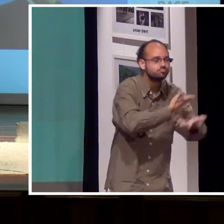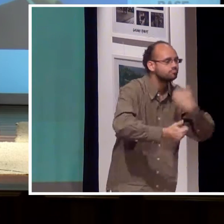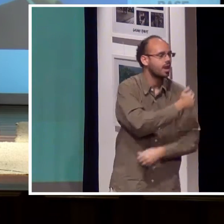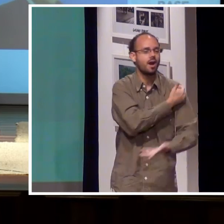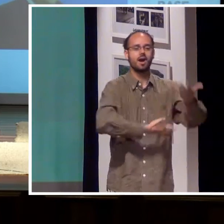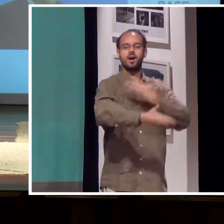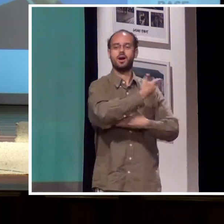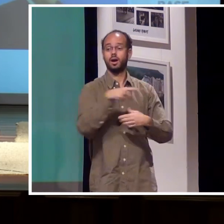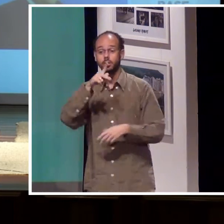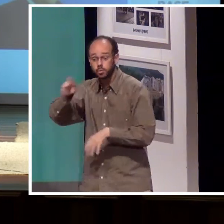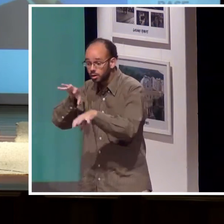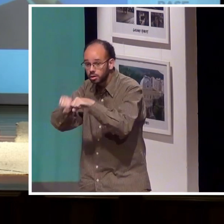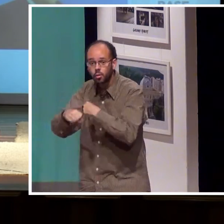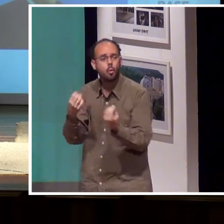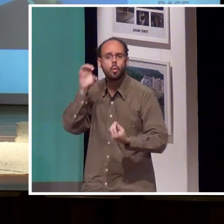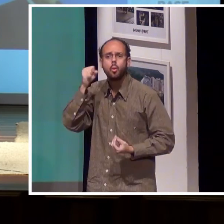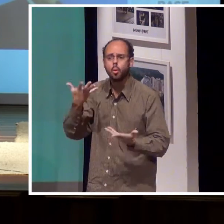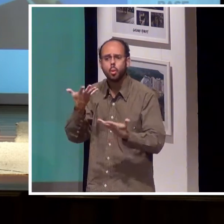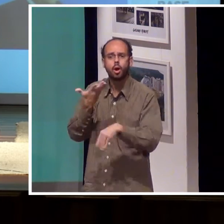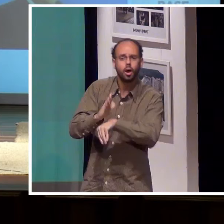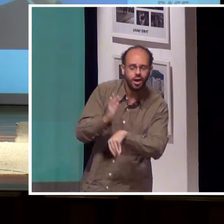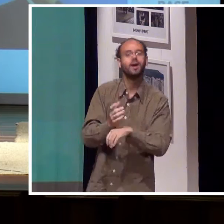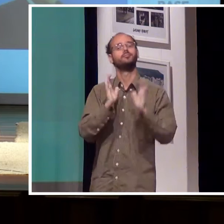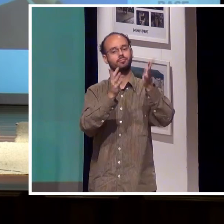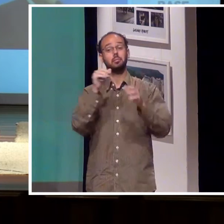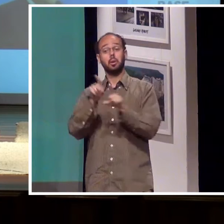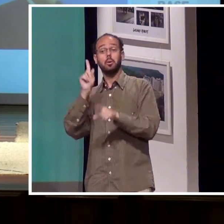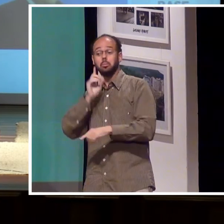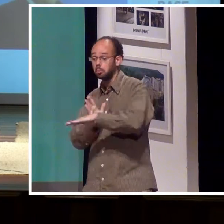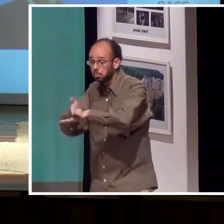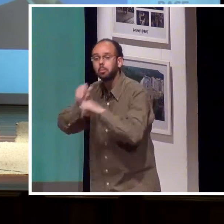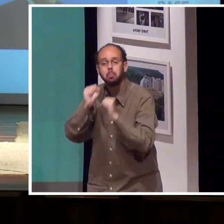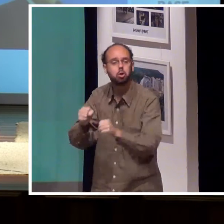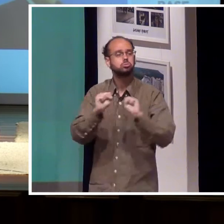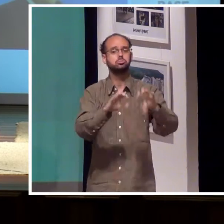com a Libras, né? Em todos os segmentos,